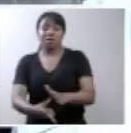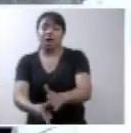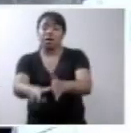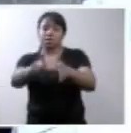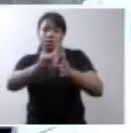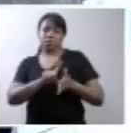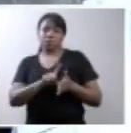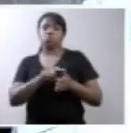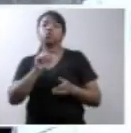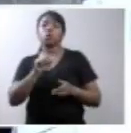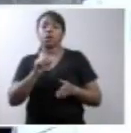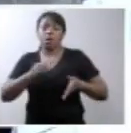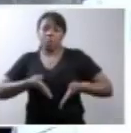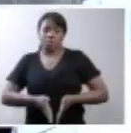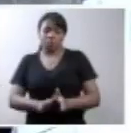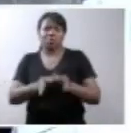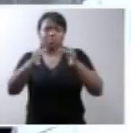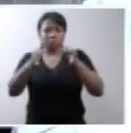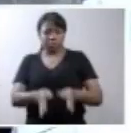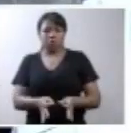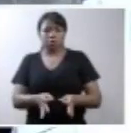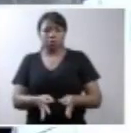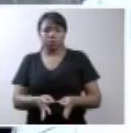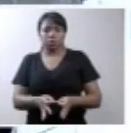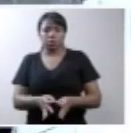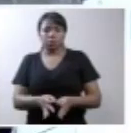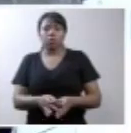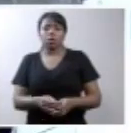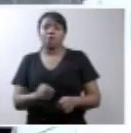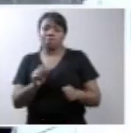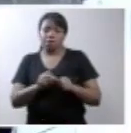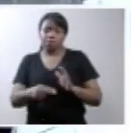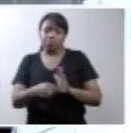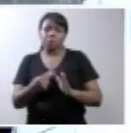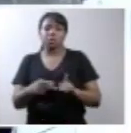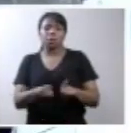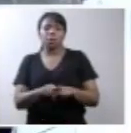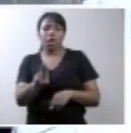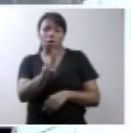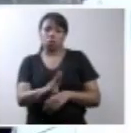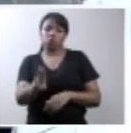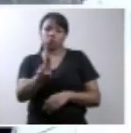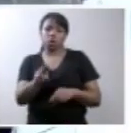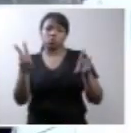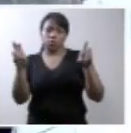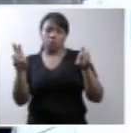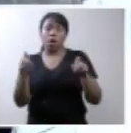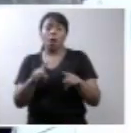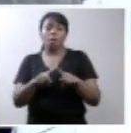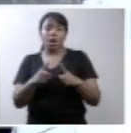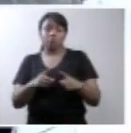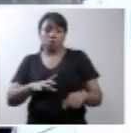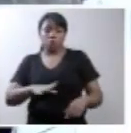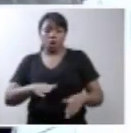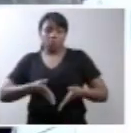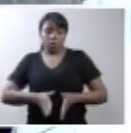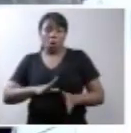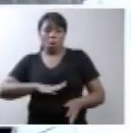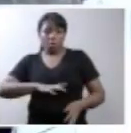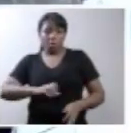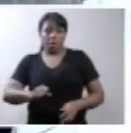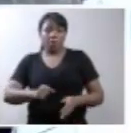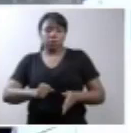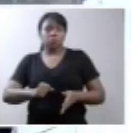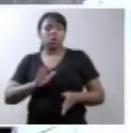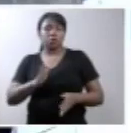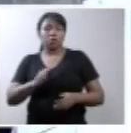eufemismo antecipação do parto que é incorretamente na obstetriz é incorretamente usado antecipação do parto é